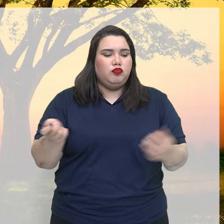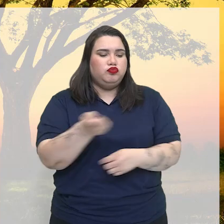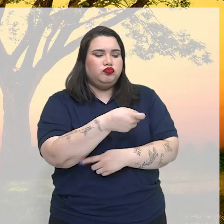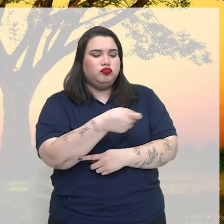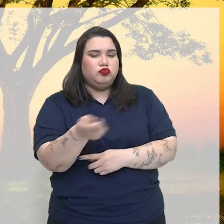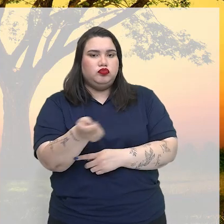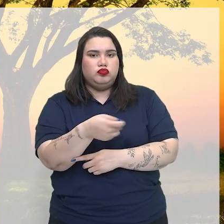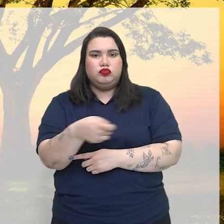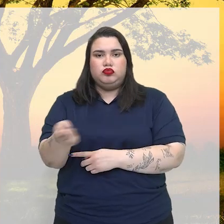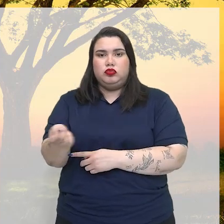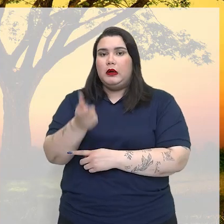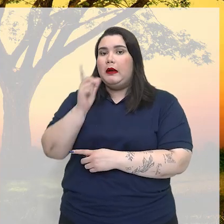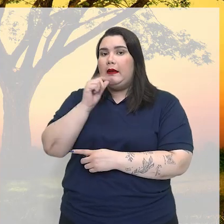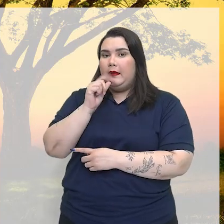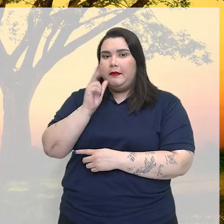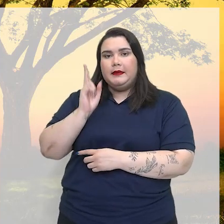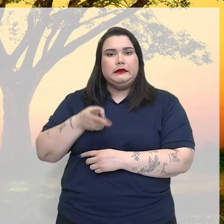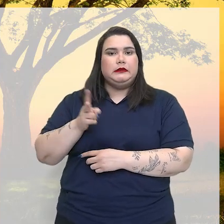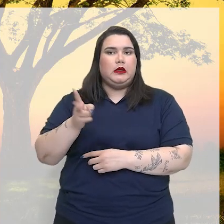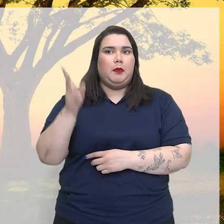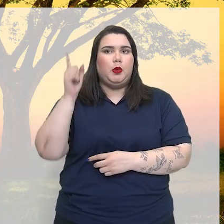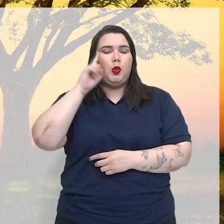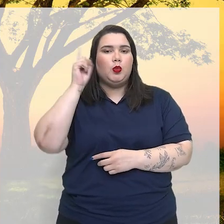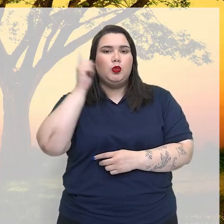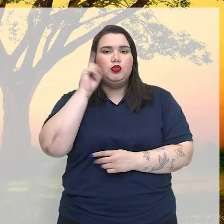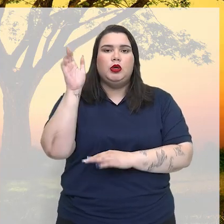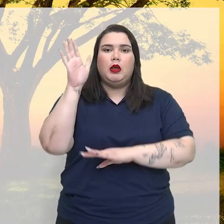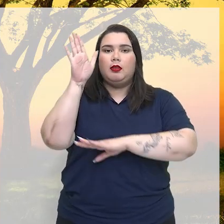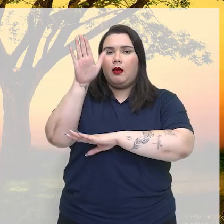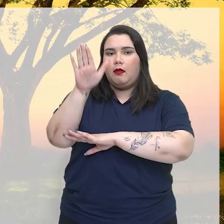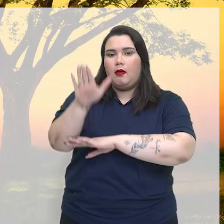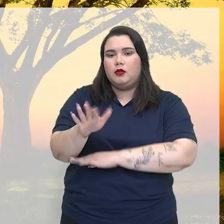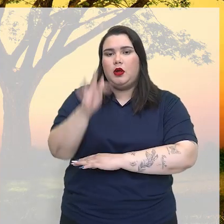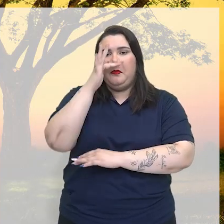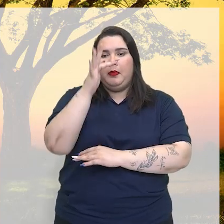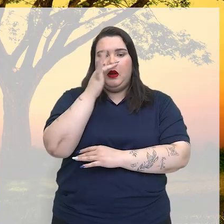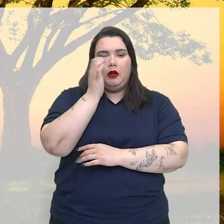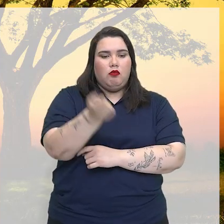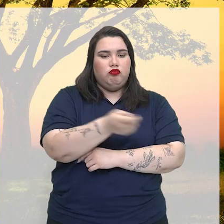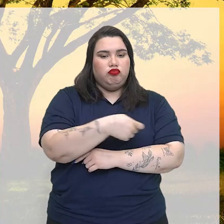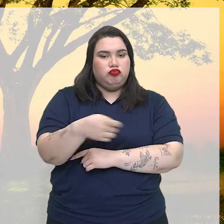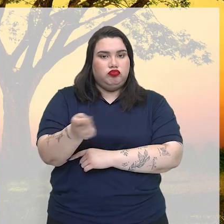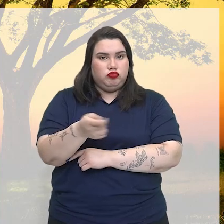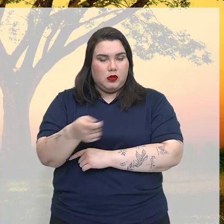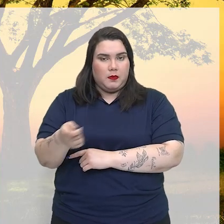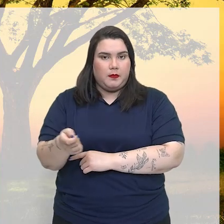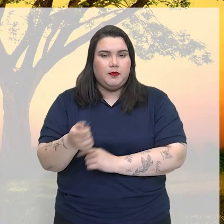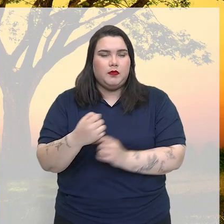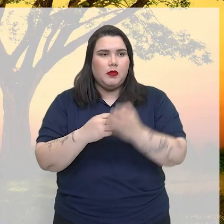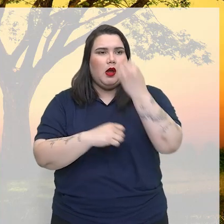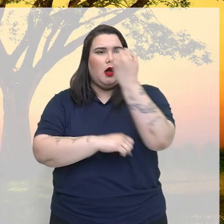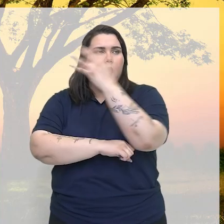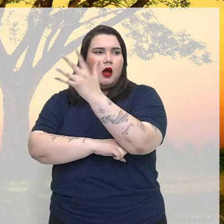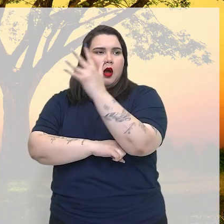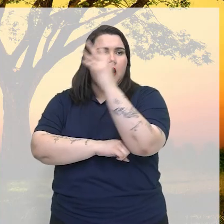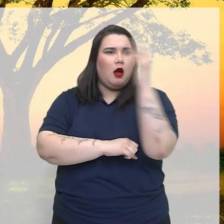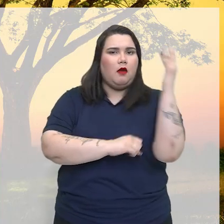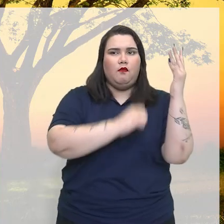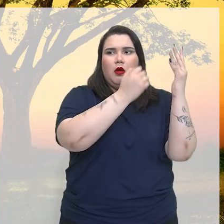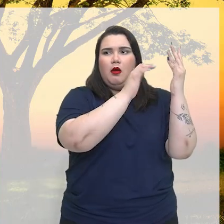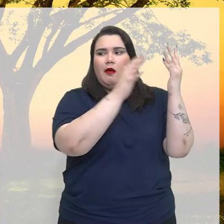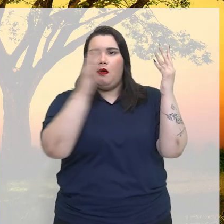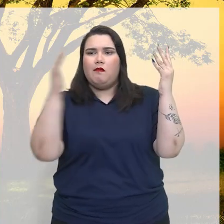de todas as tardes regar as plantas da casa, né? Peço perdão às